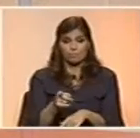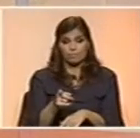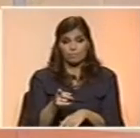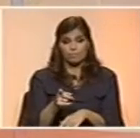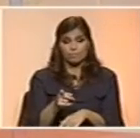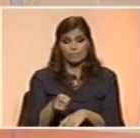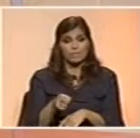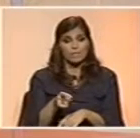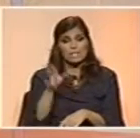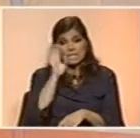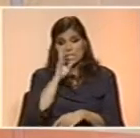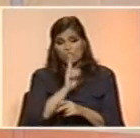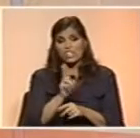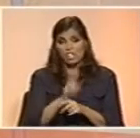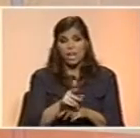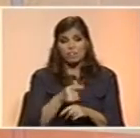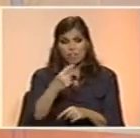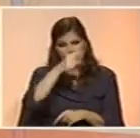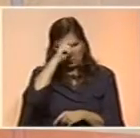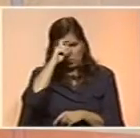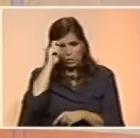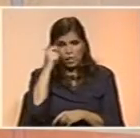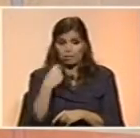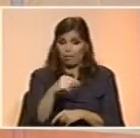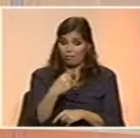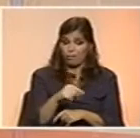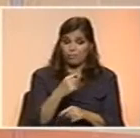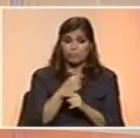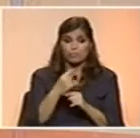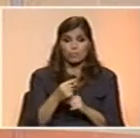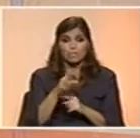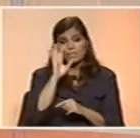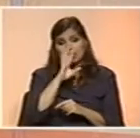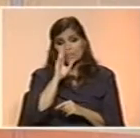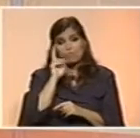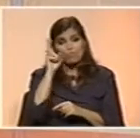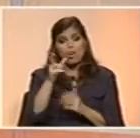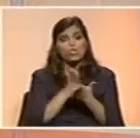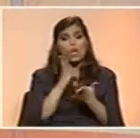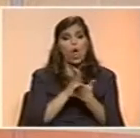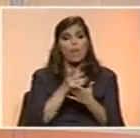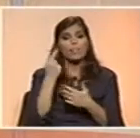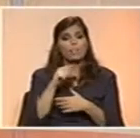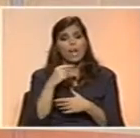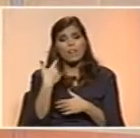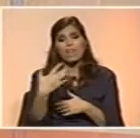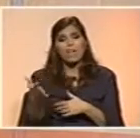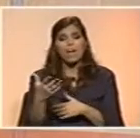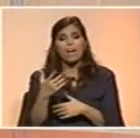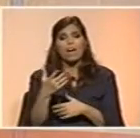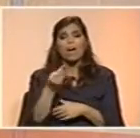Os vegetarianos têm muito essa dificuldade também, que quando procuram, por exemplo, escolas que disponibilizem alimentação